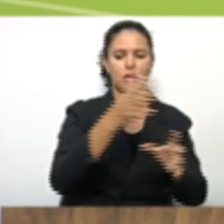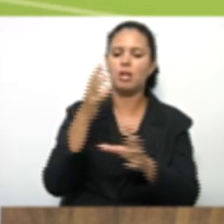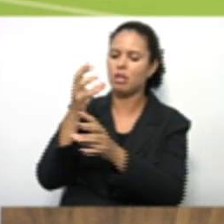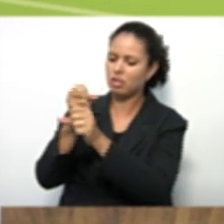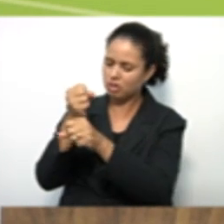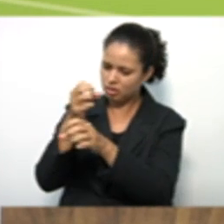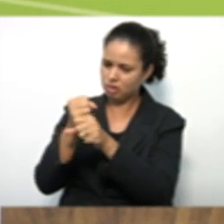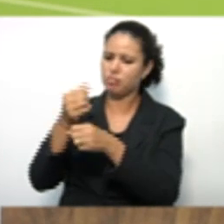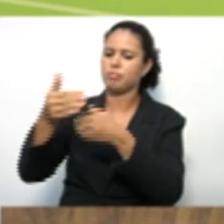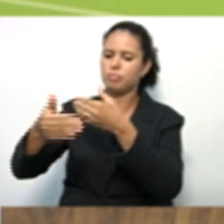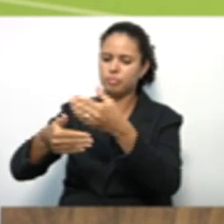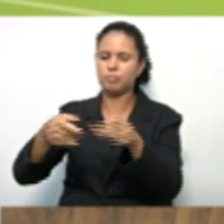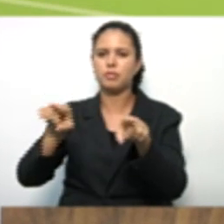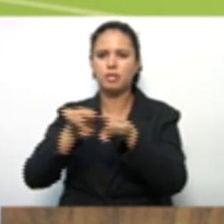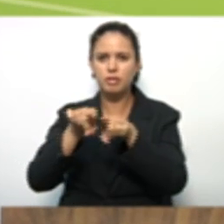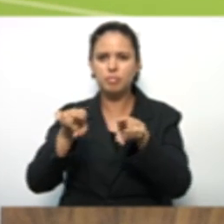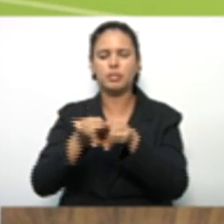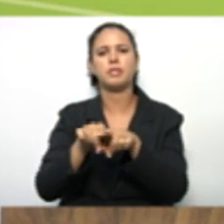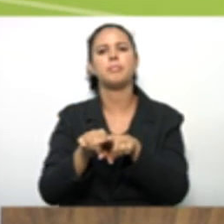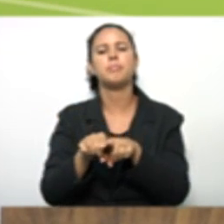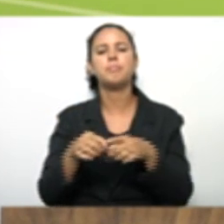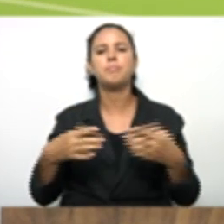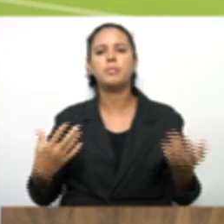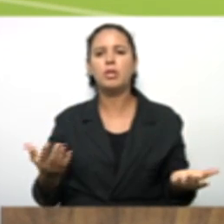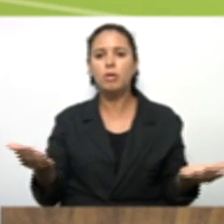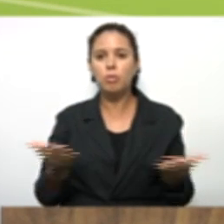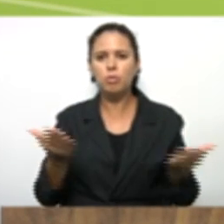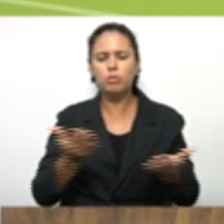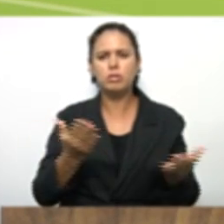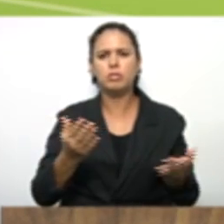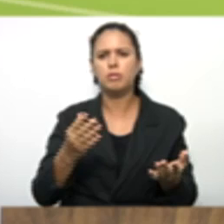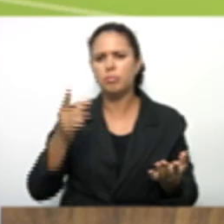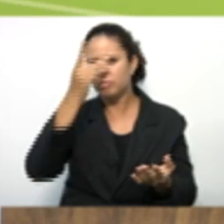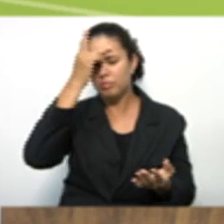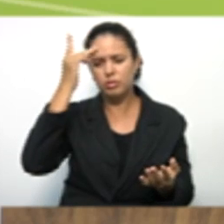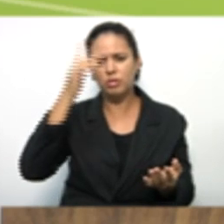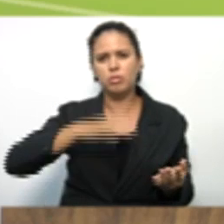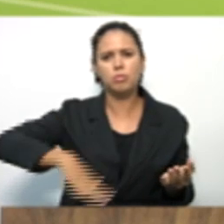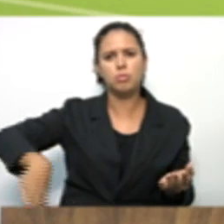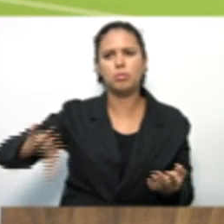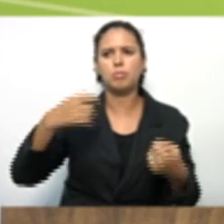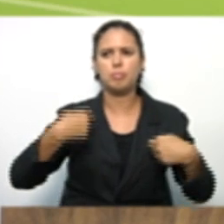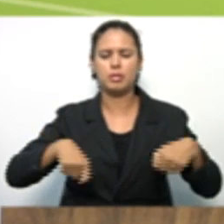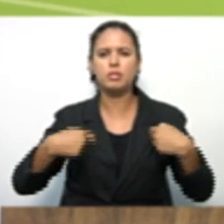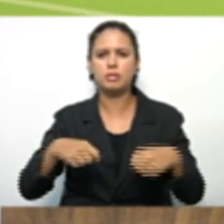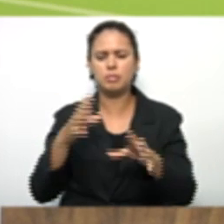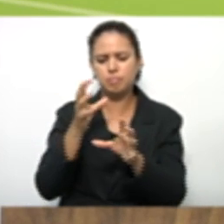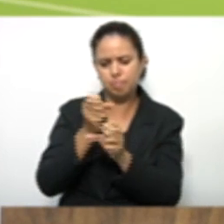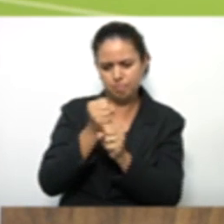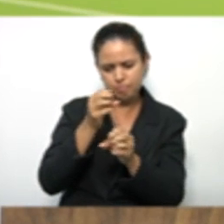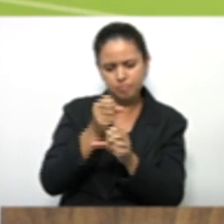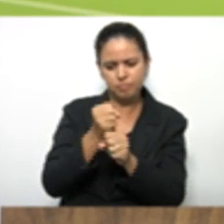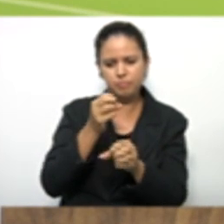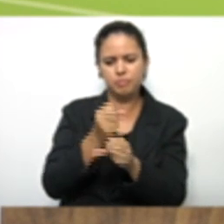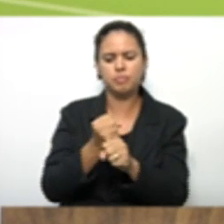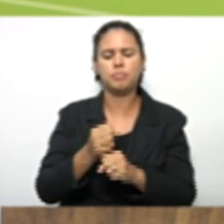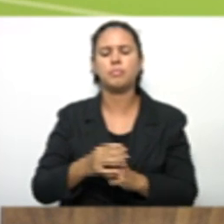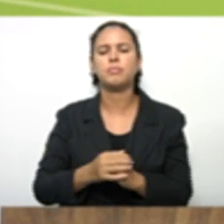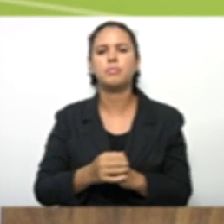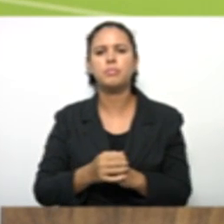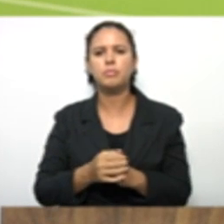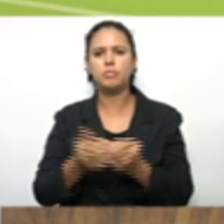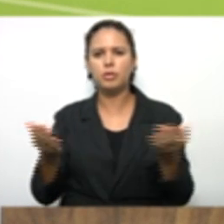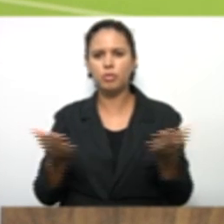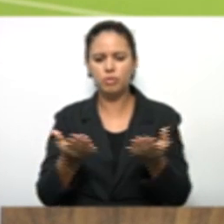uma maior necessidade de se contabilizar. Vimos que o objetivo da contabilidade é controlar o patrimônio. Patrimônio de